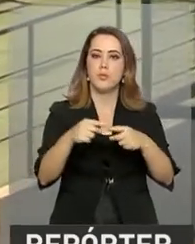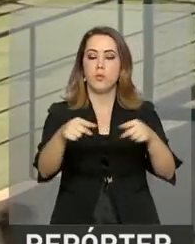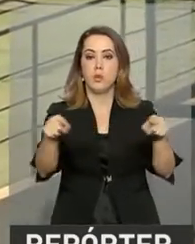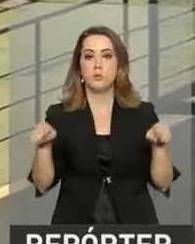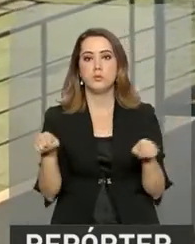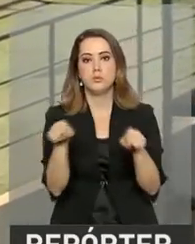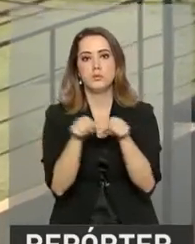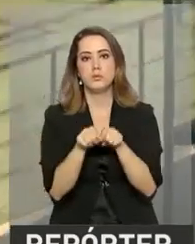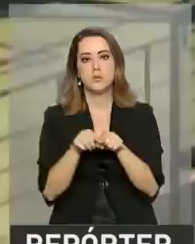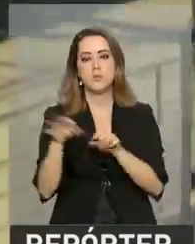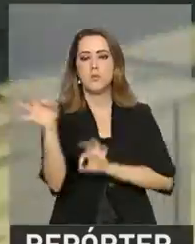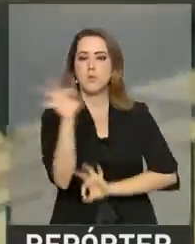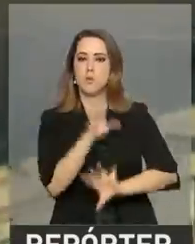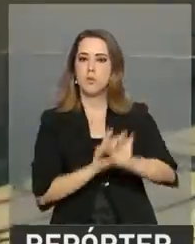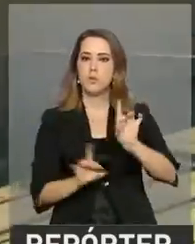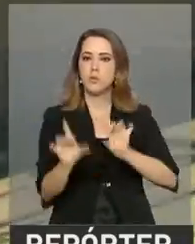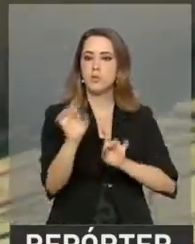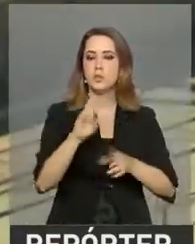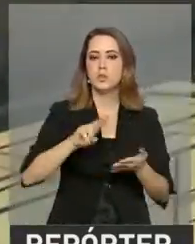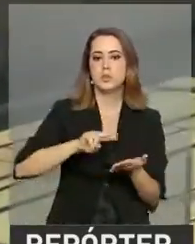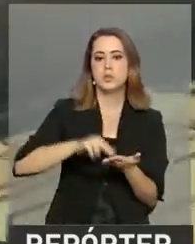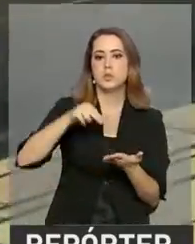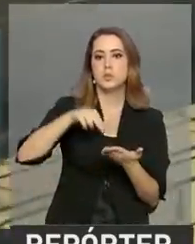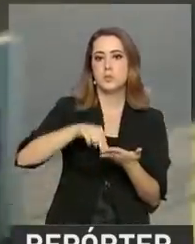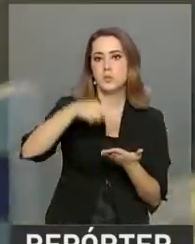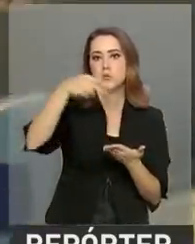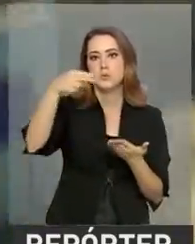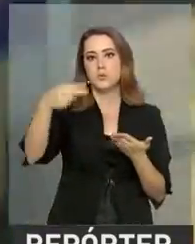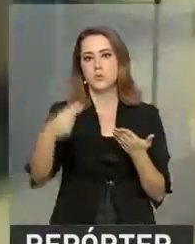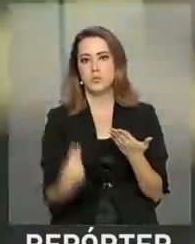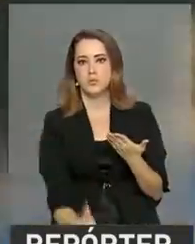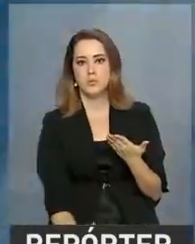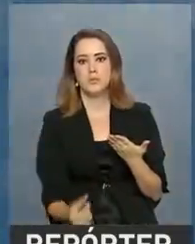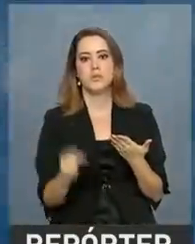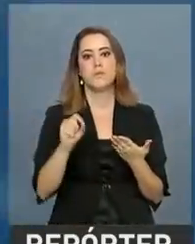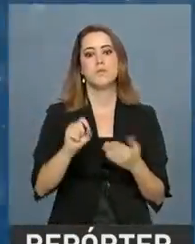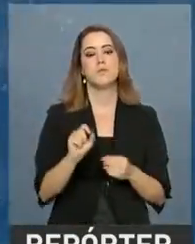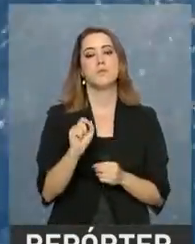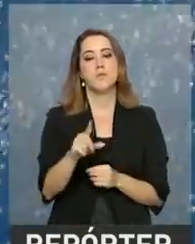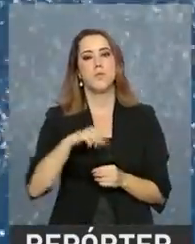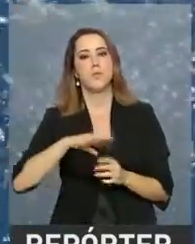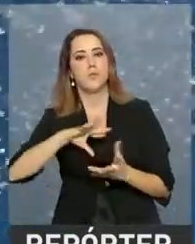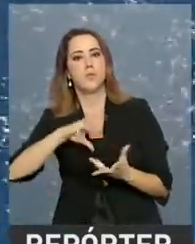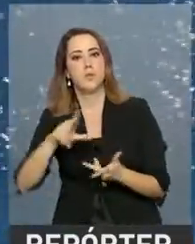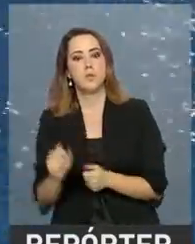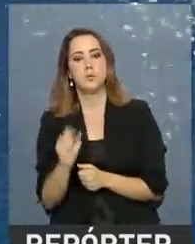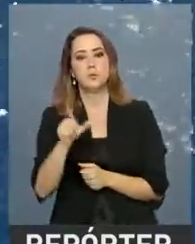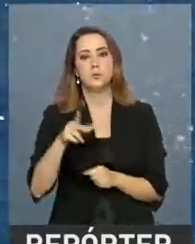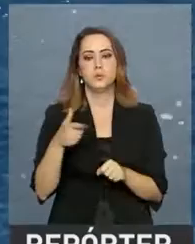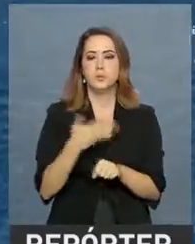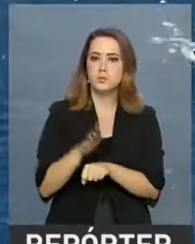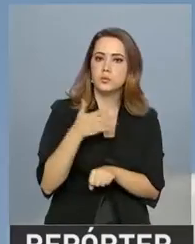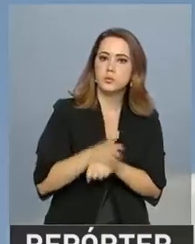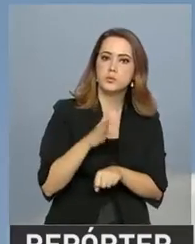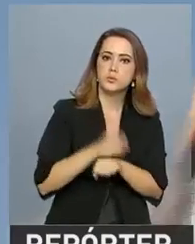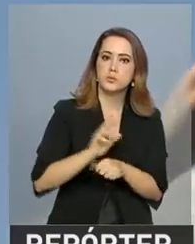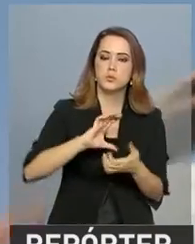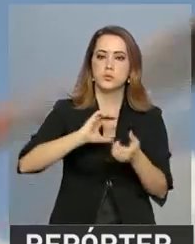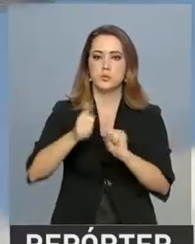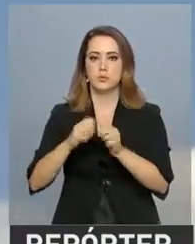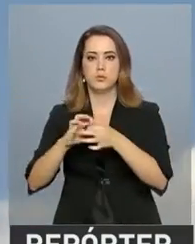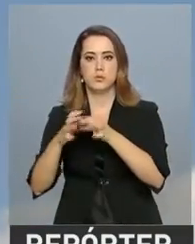Saltos Ornamentais, em Brasília, que delegações do mundo inteiro fazem o aquecimento para os Jogos Rio